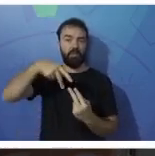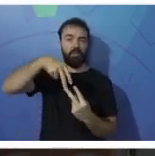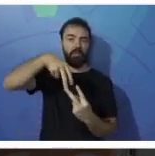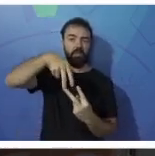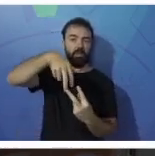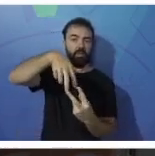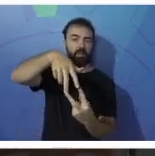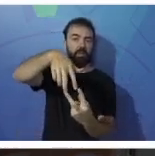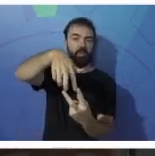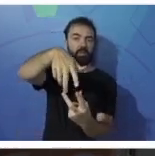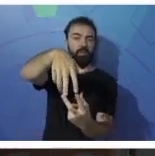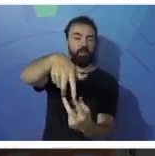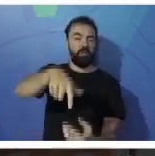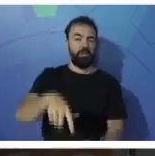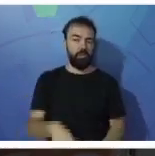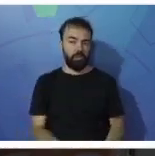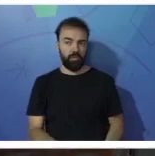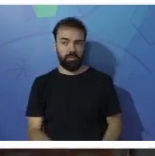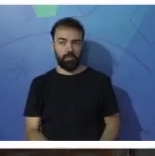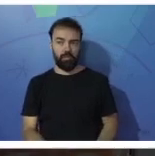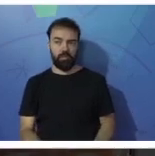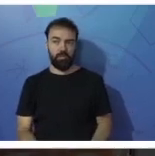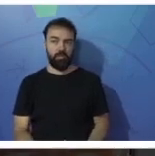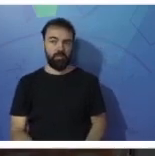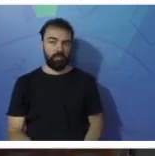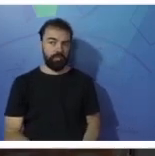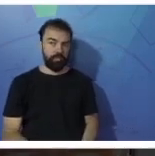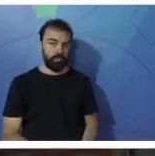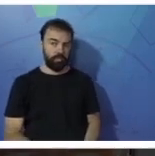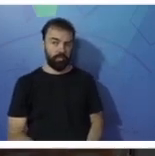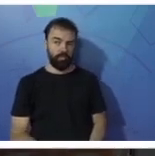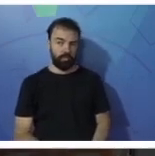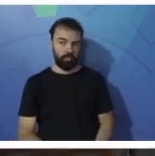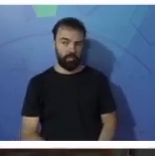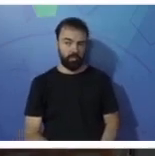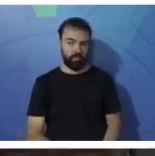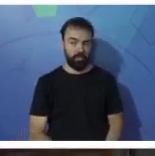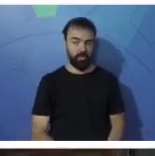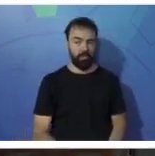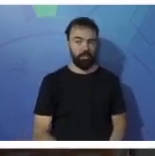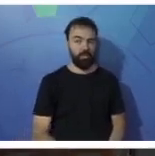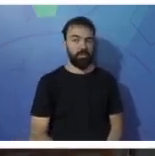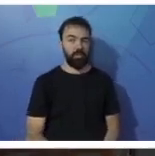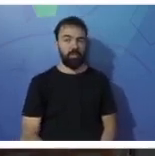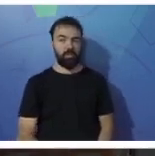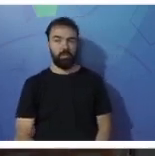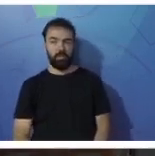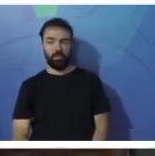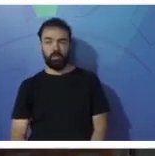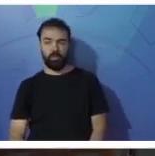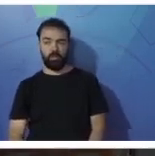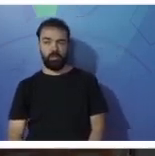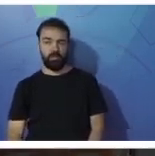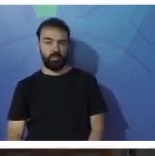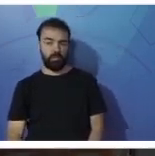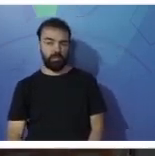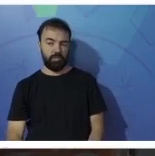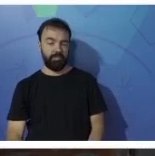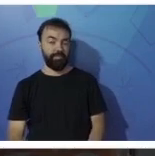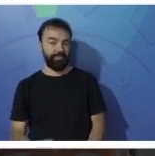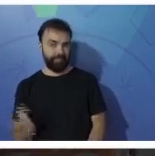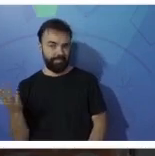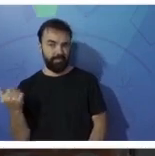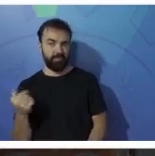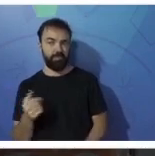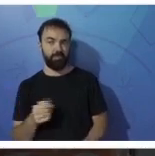fala também, a história se desenvolve dessa carne que está na boquinha dele, tá? Vocês vão ver o porquê. Vamos